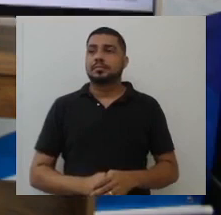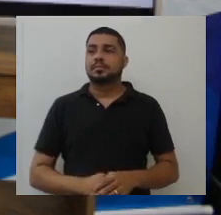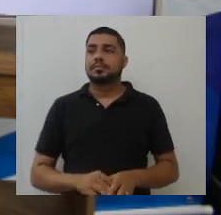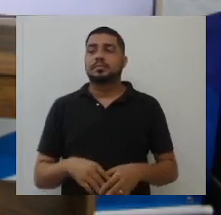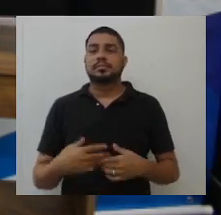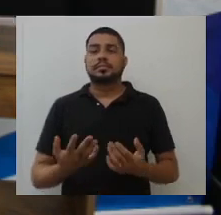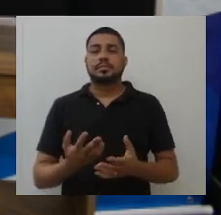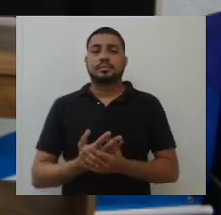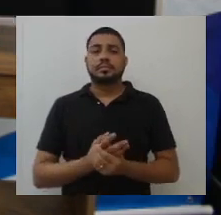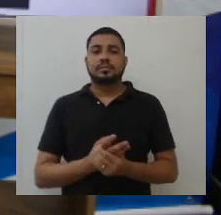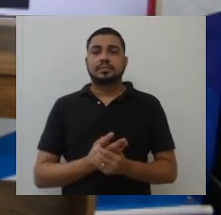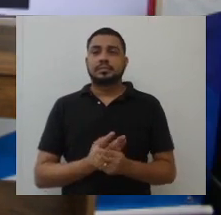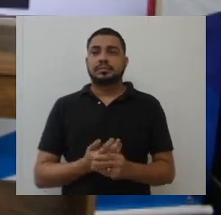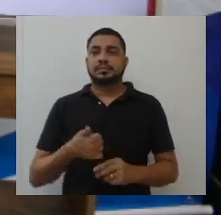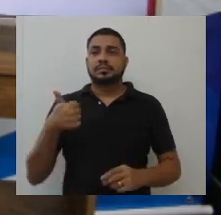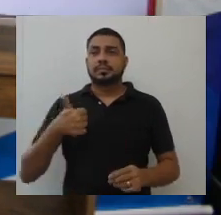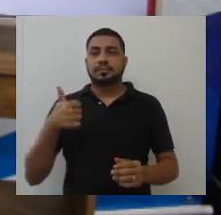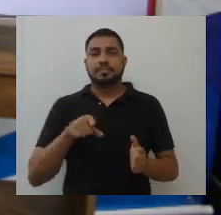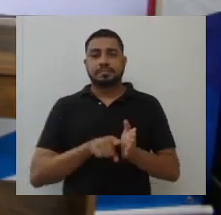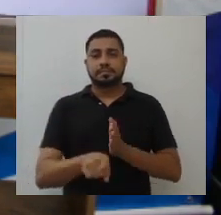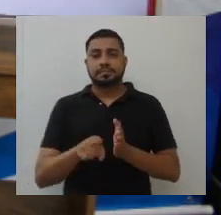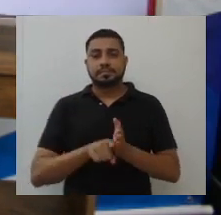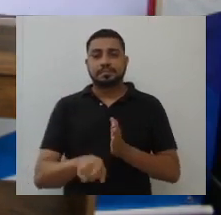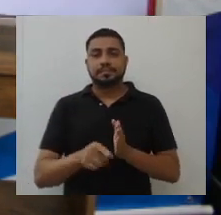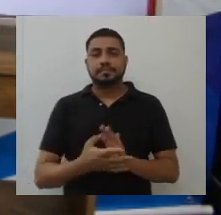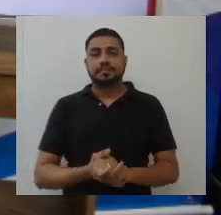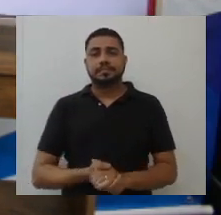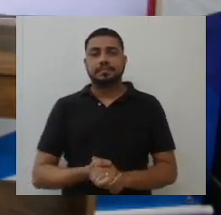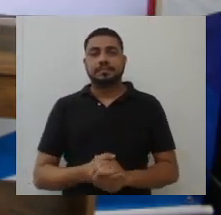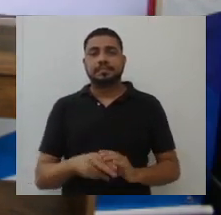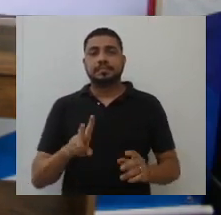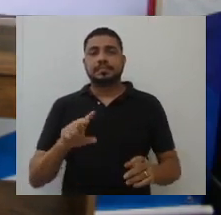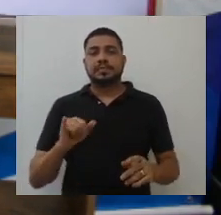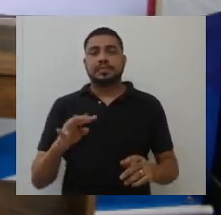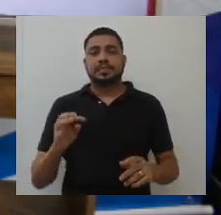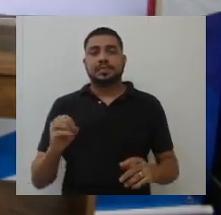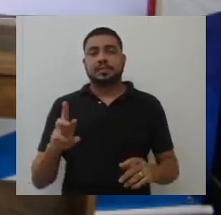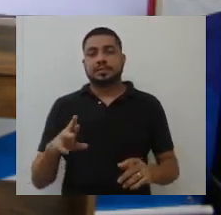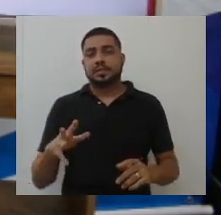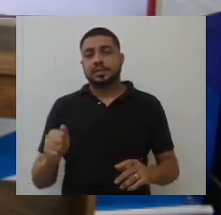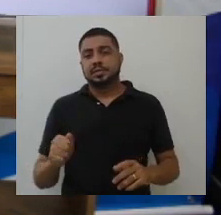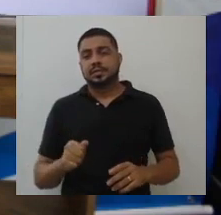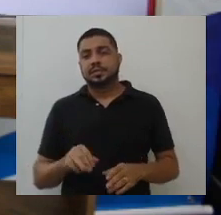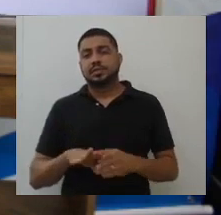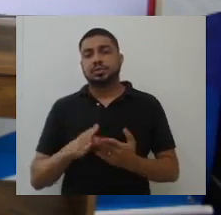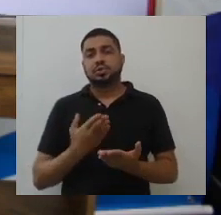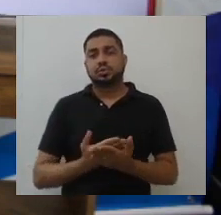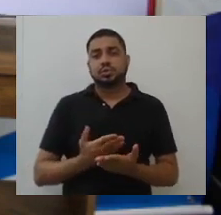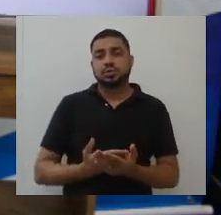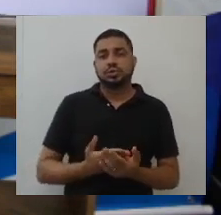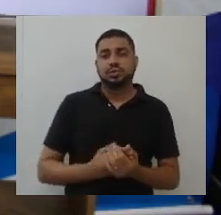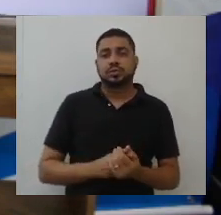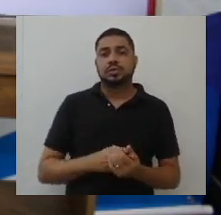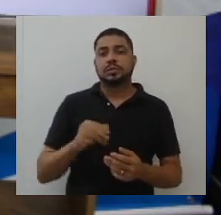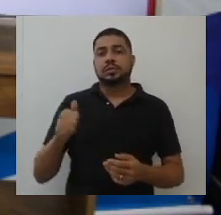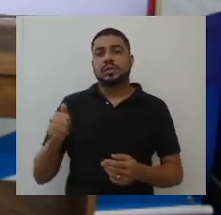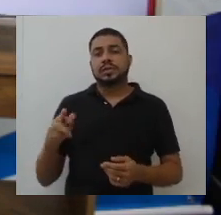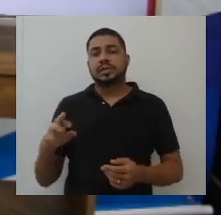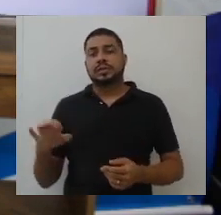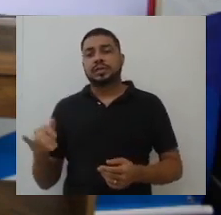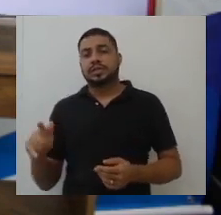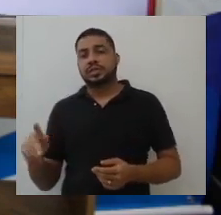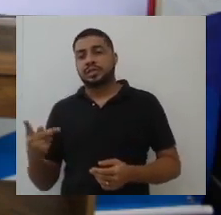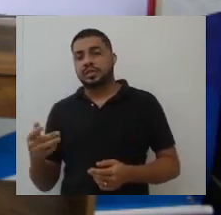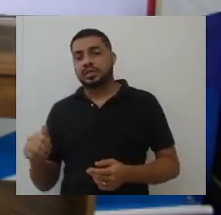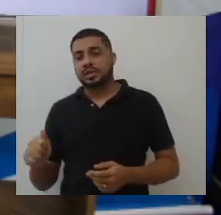Então, a primeira pergunta vem da Vitória Natália, Escola Marechal Eurico Gaspar Dutra e Bura.